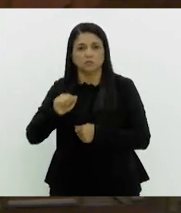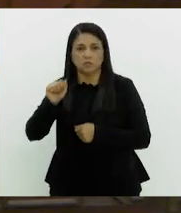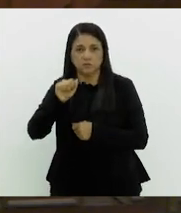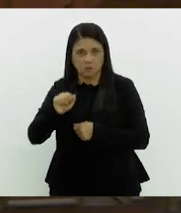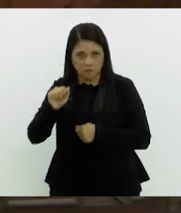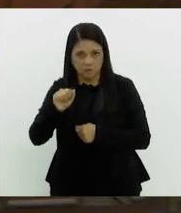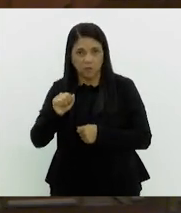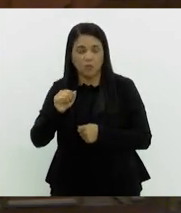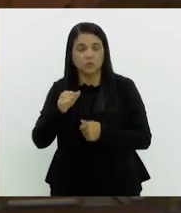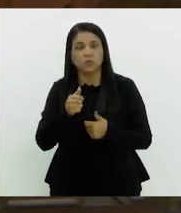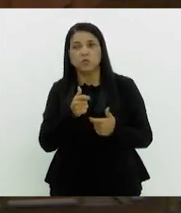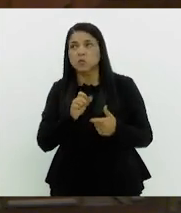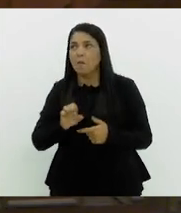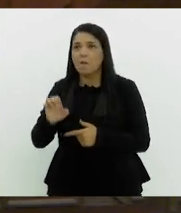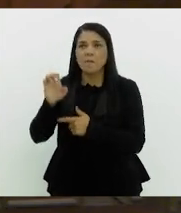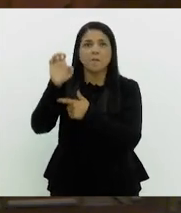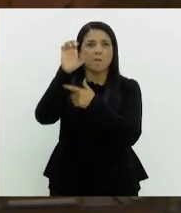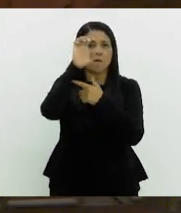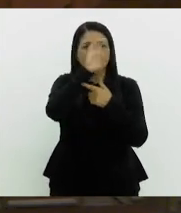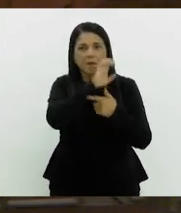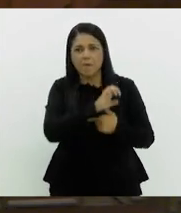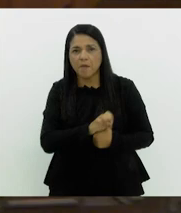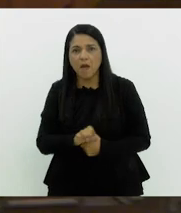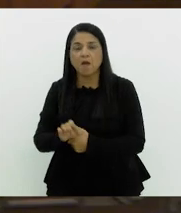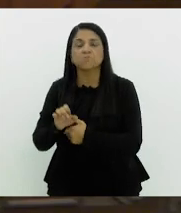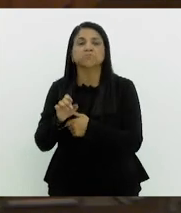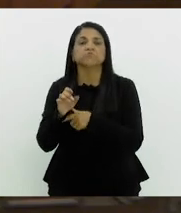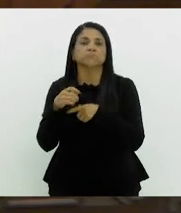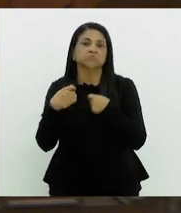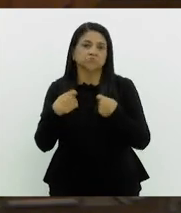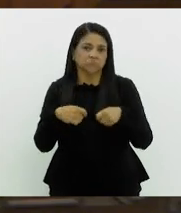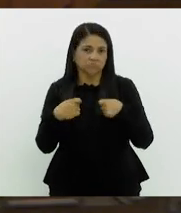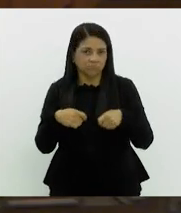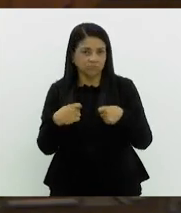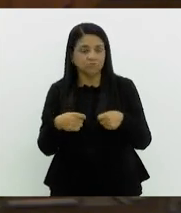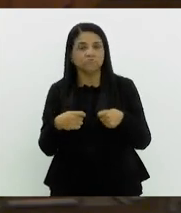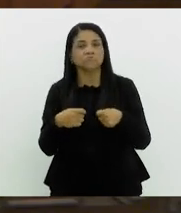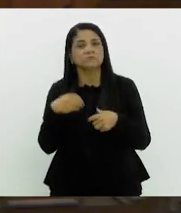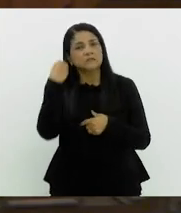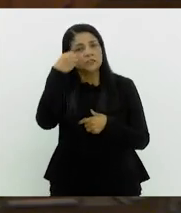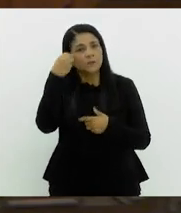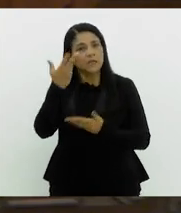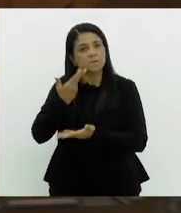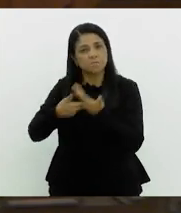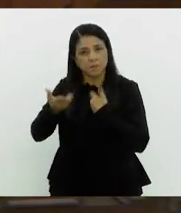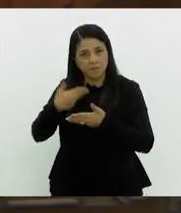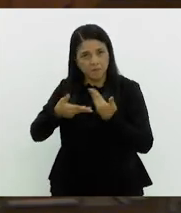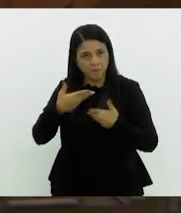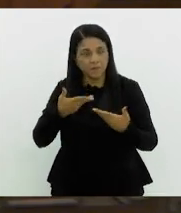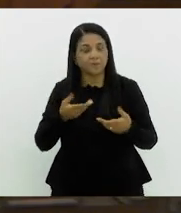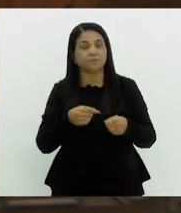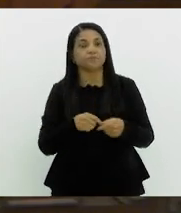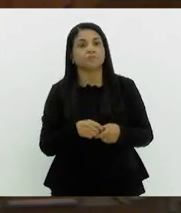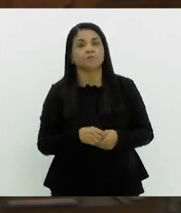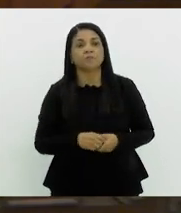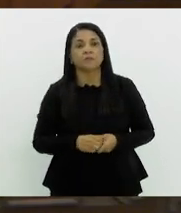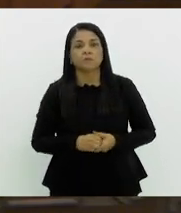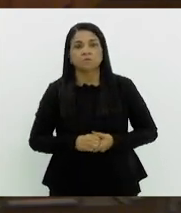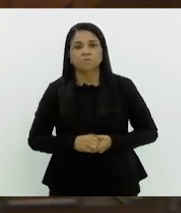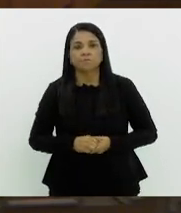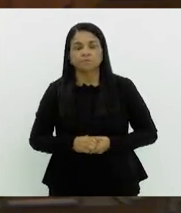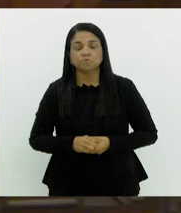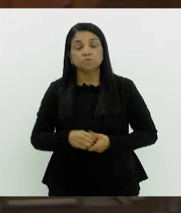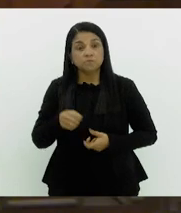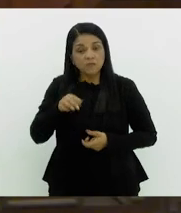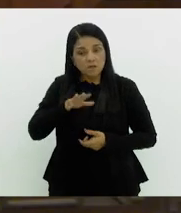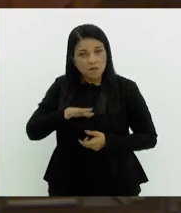outro lugar do país que, eventualmente, possa conosco dividir experiência. E nesse